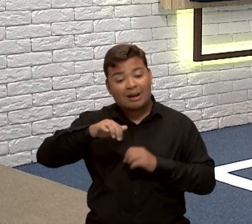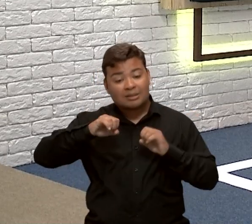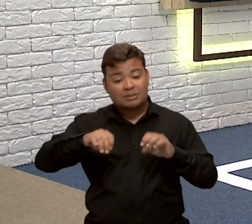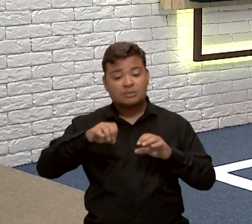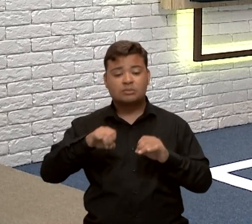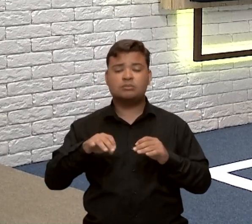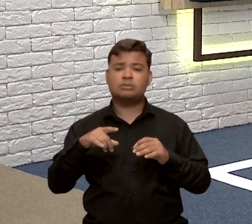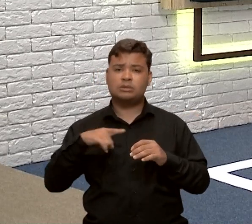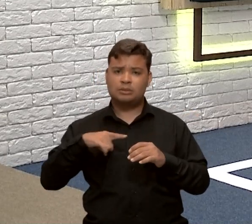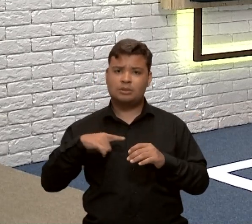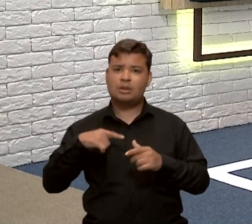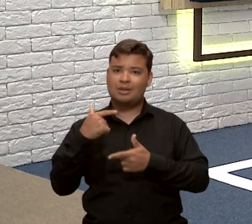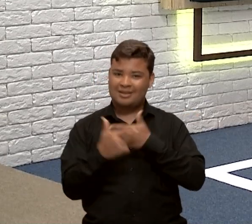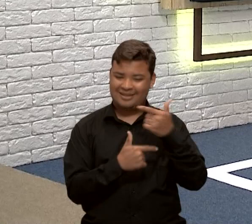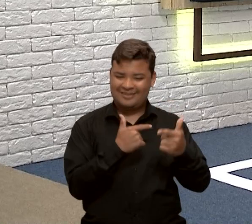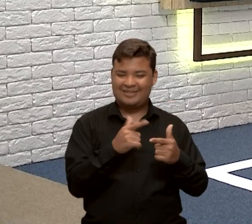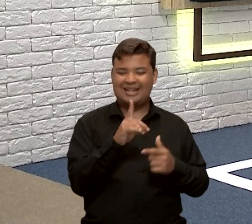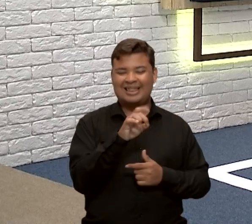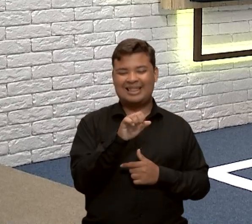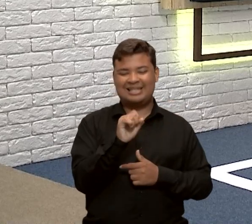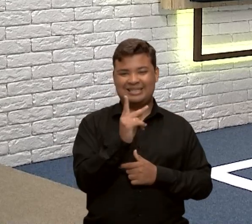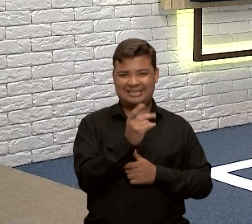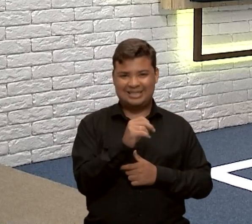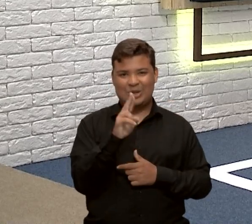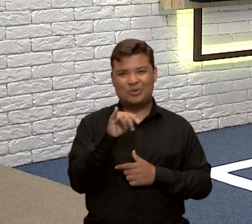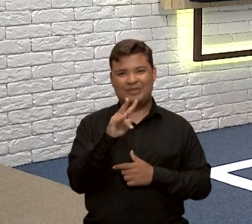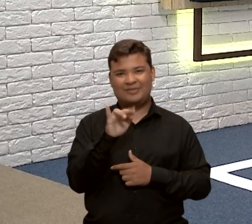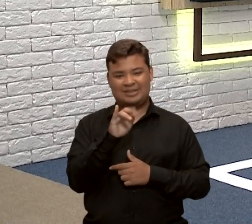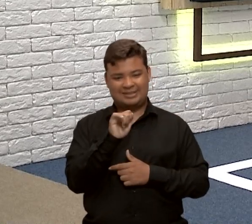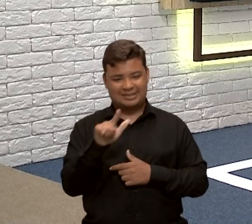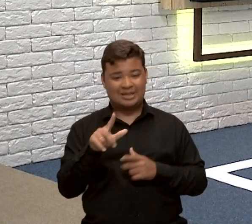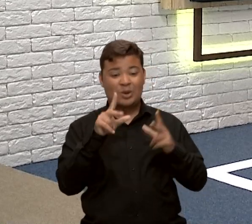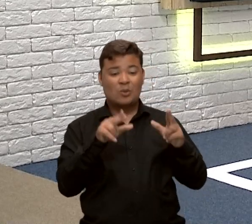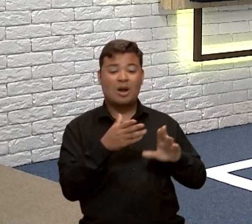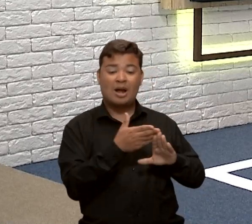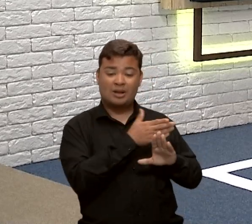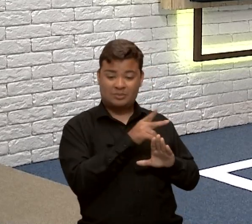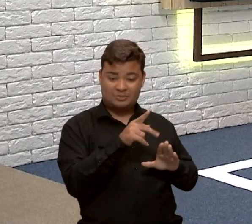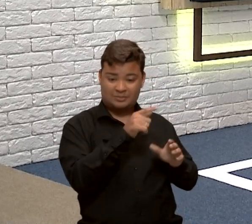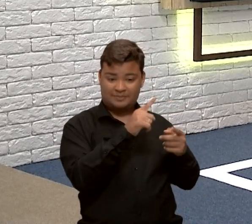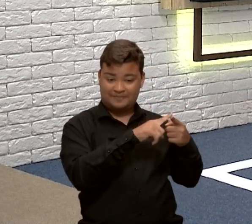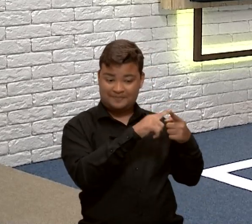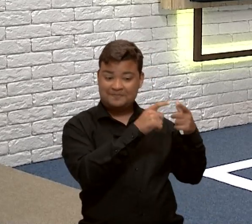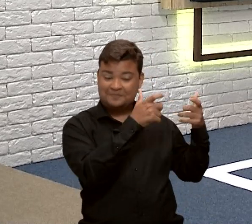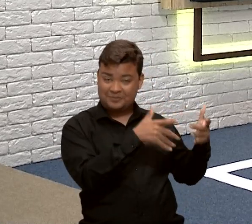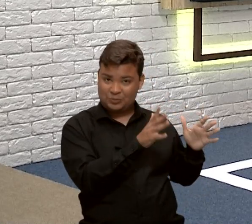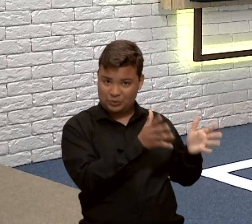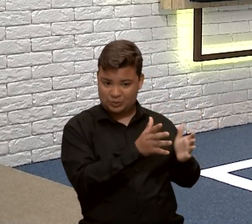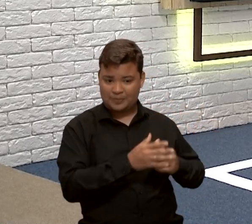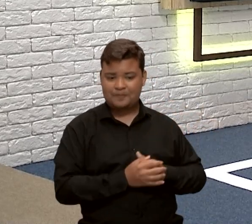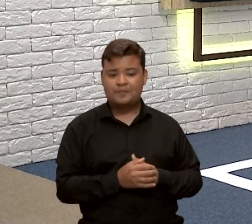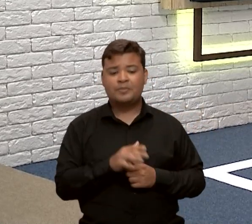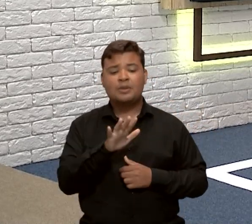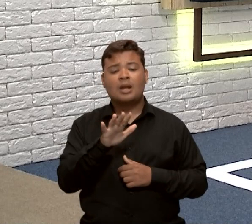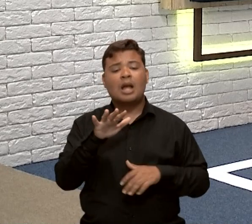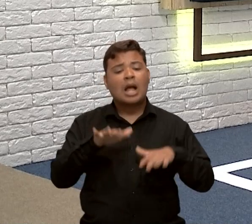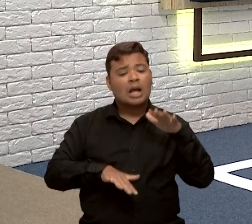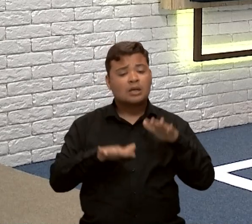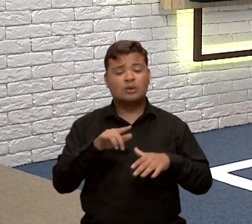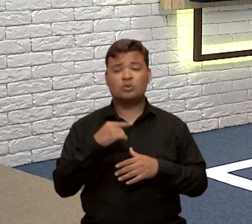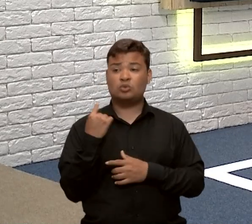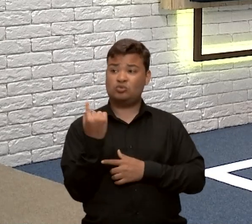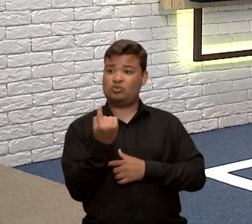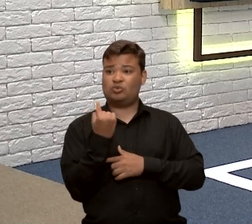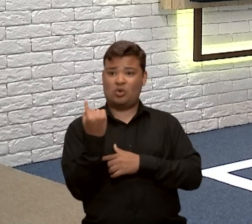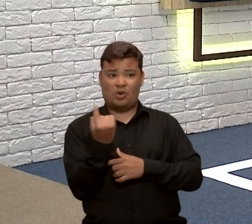com desenho universal, como a professora citou. Então, mas nós não temos como, em muitos casos, estar sozinho com